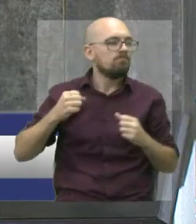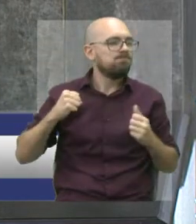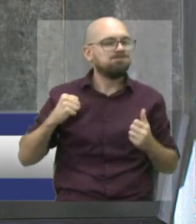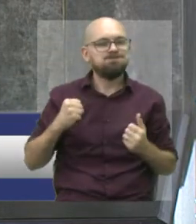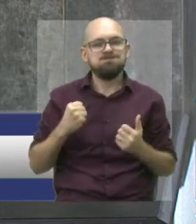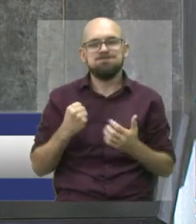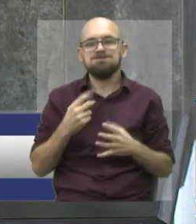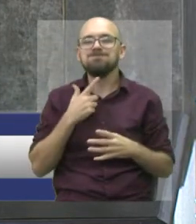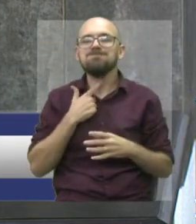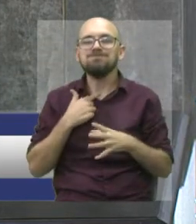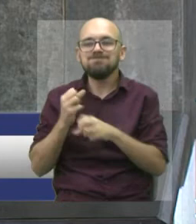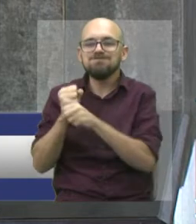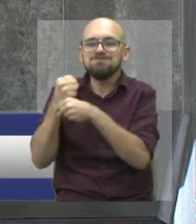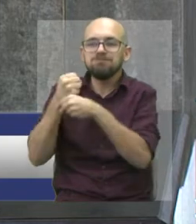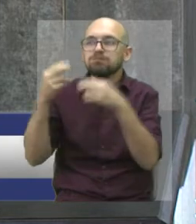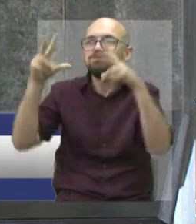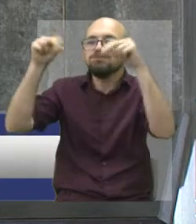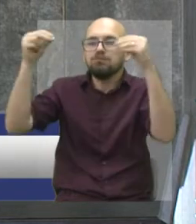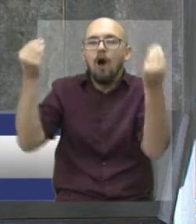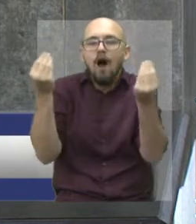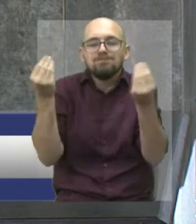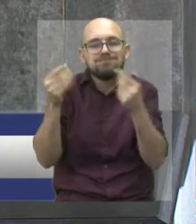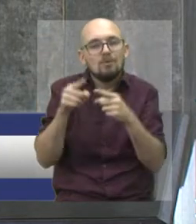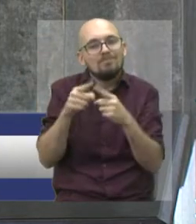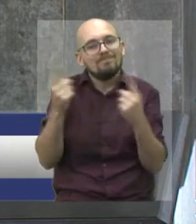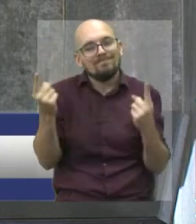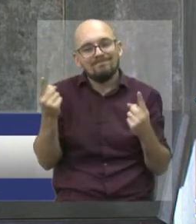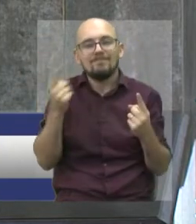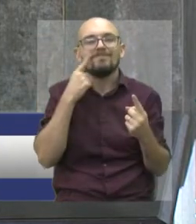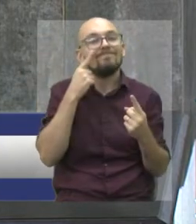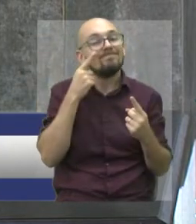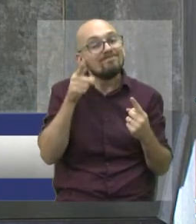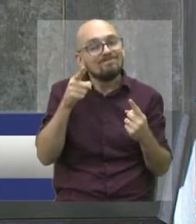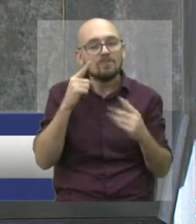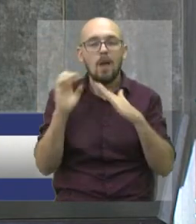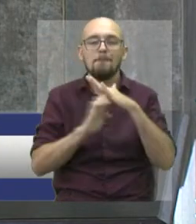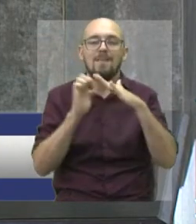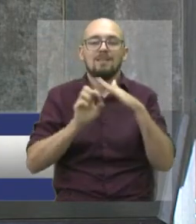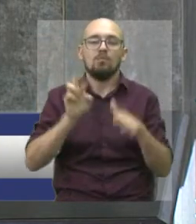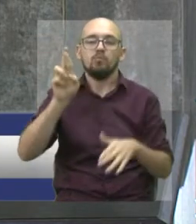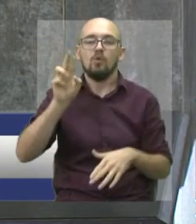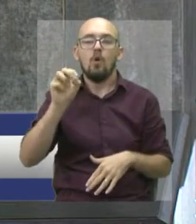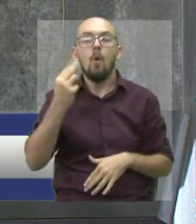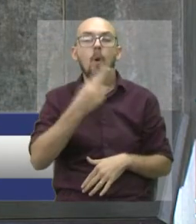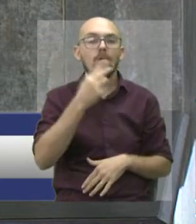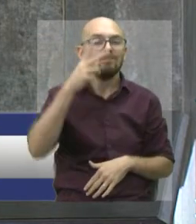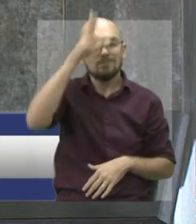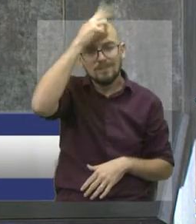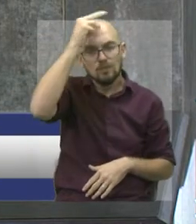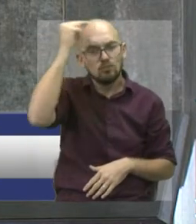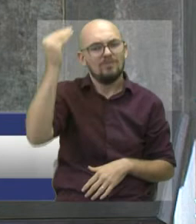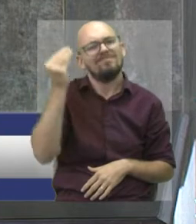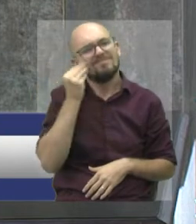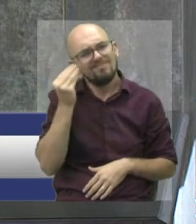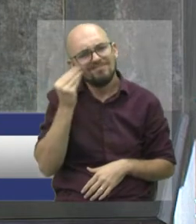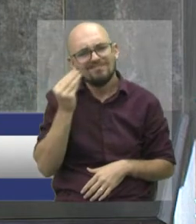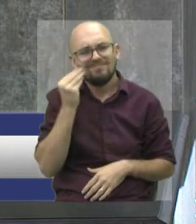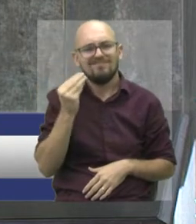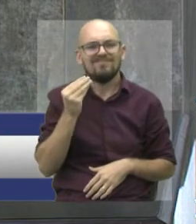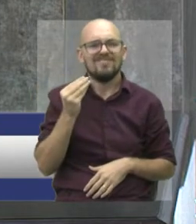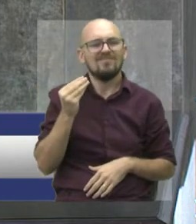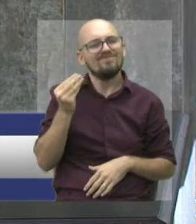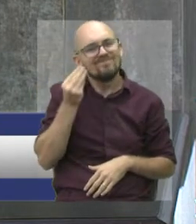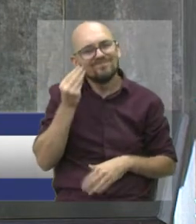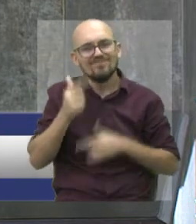requerimento é justamente para que ou a empresa responsável ou a própria prefeitura possa estar fazendo aí